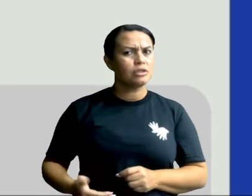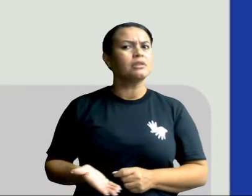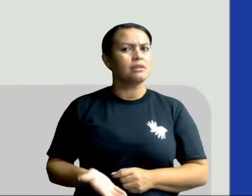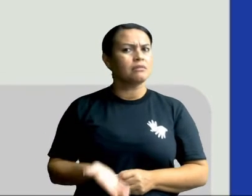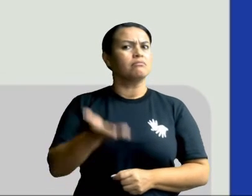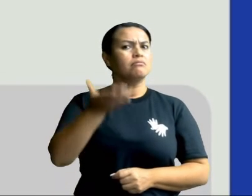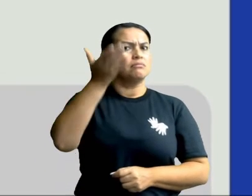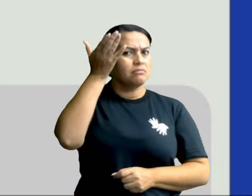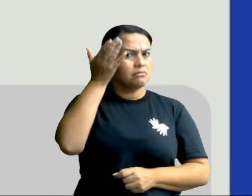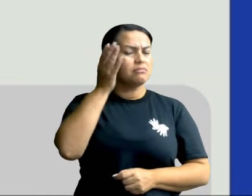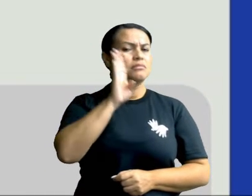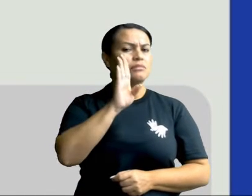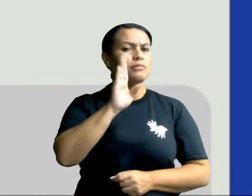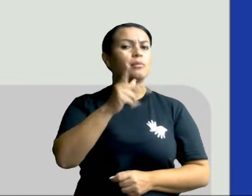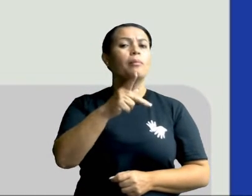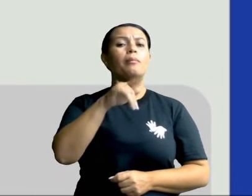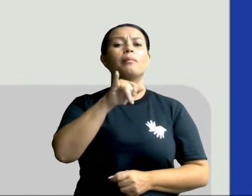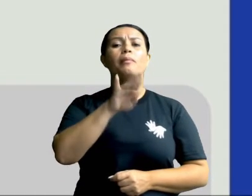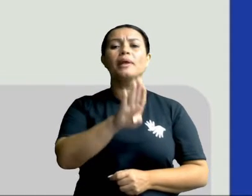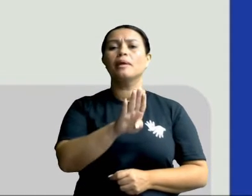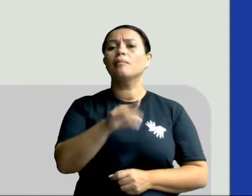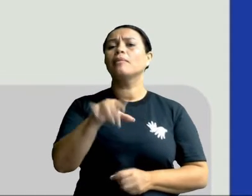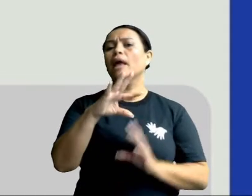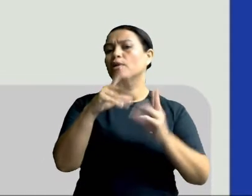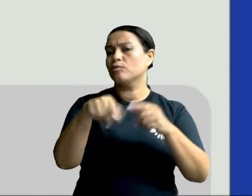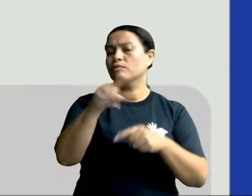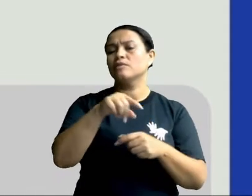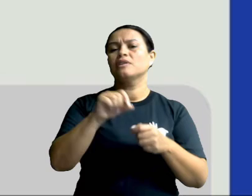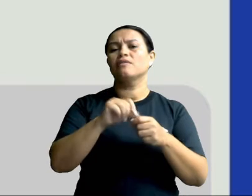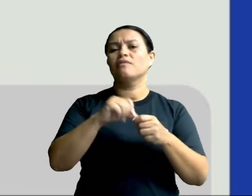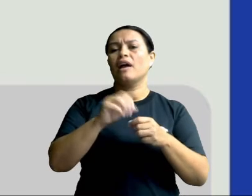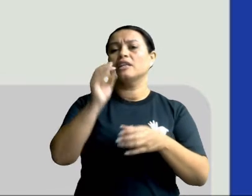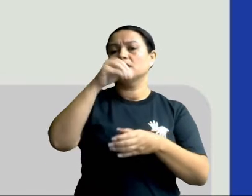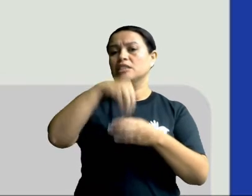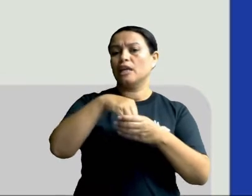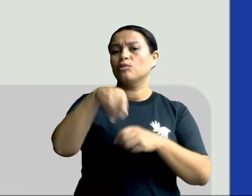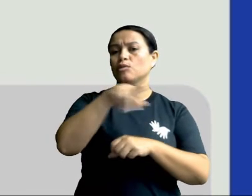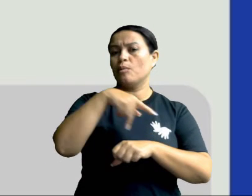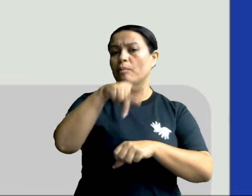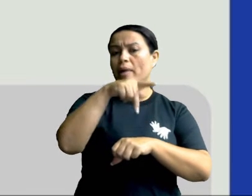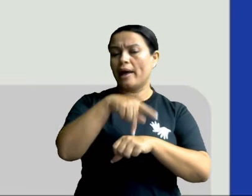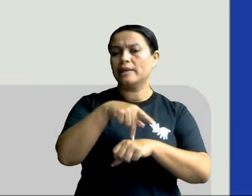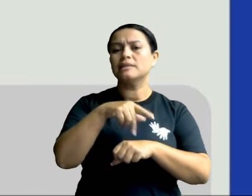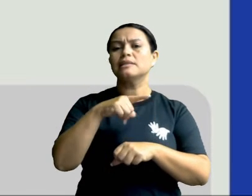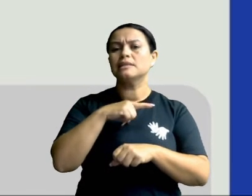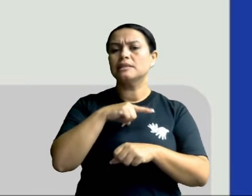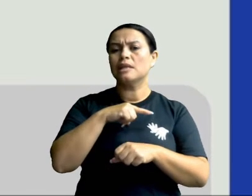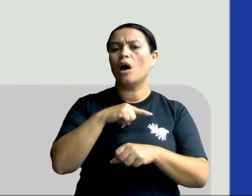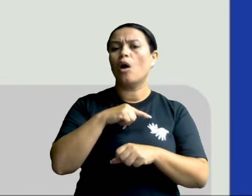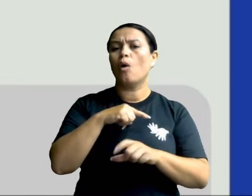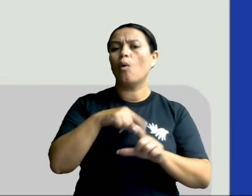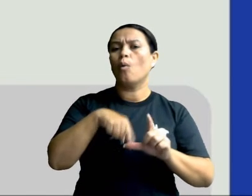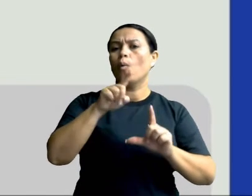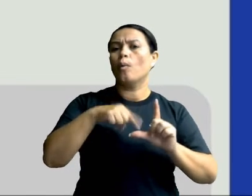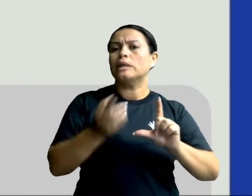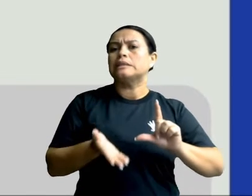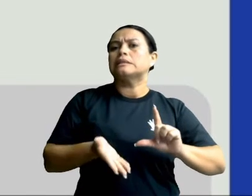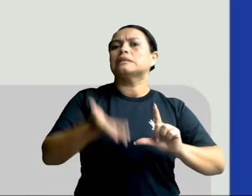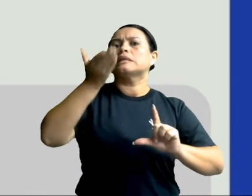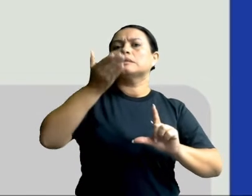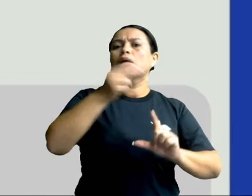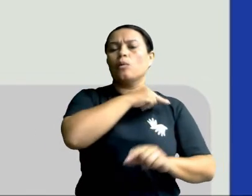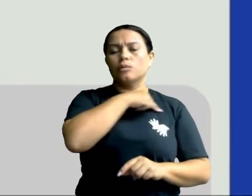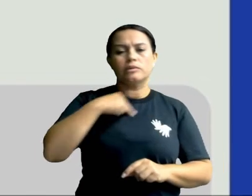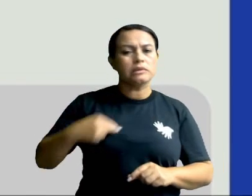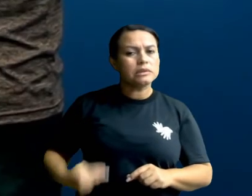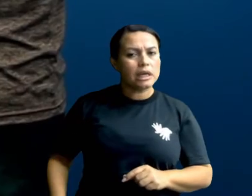PIB bastante grande, né? O PIB é aquilo tudo que você produz dentro de um país. Então, os índices de produção, o crescimento da indústria na